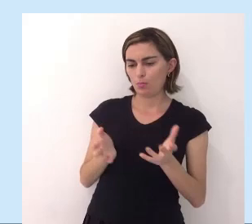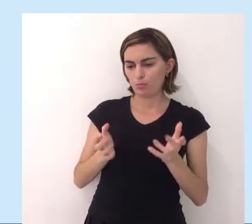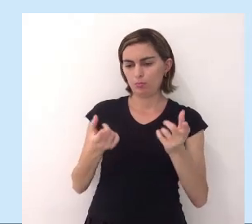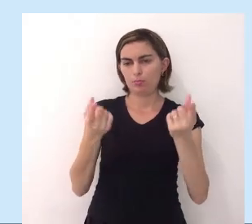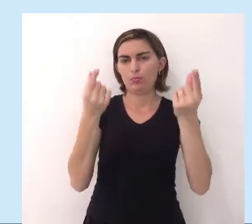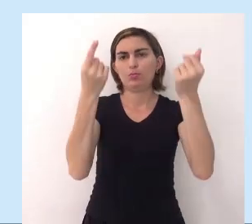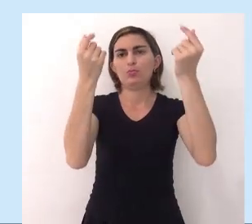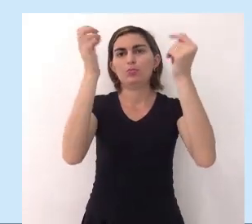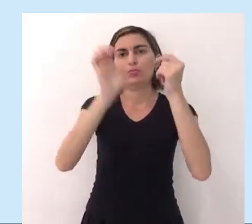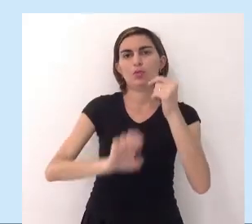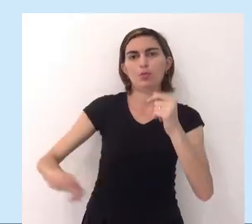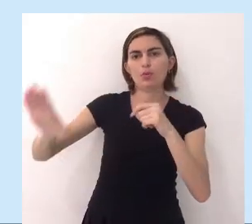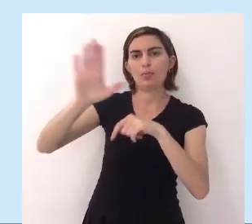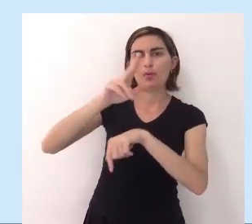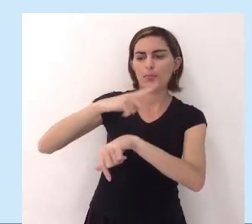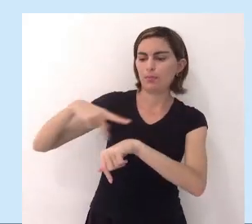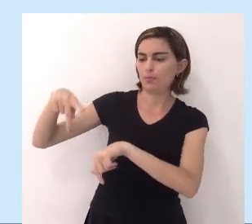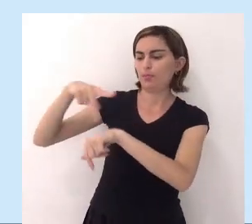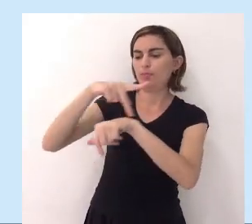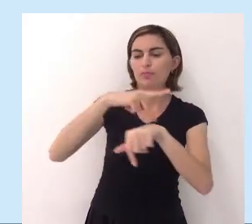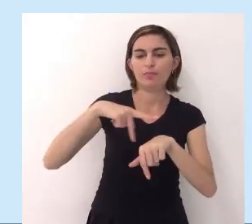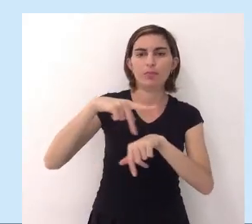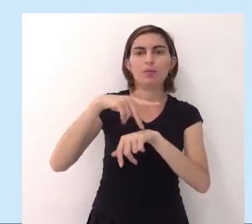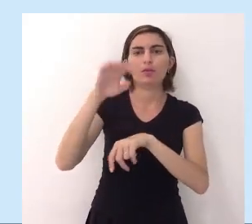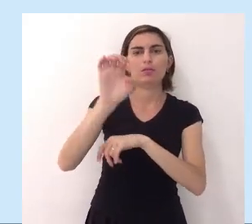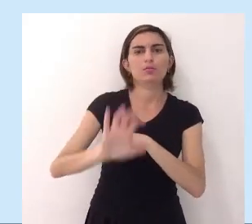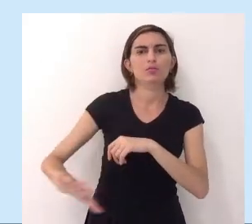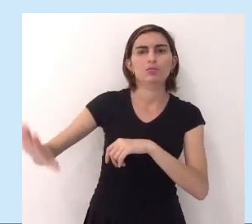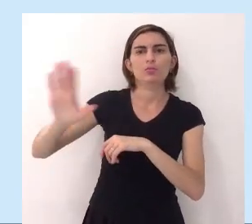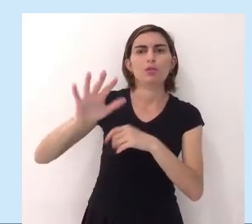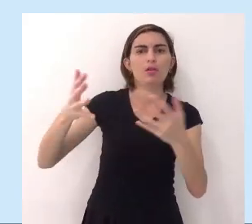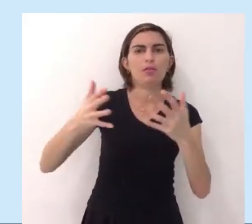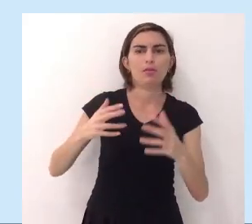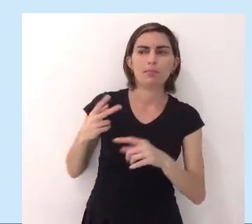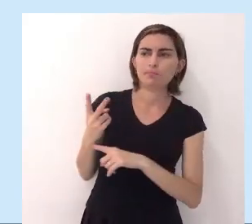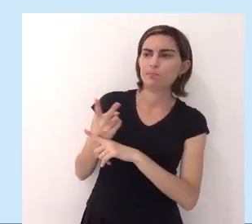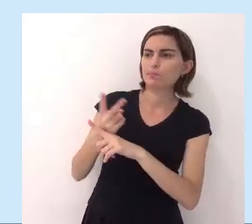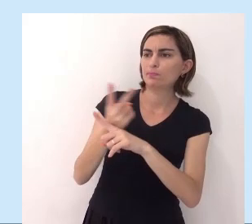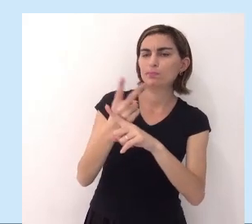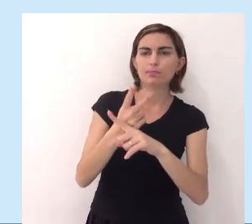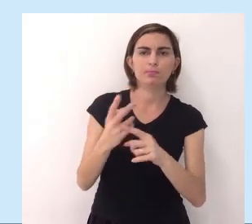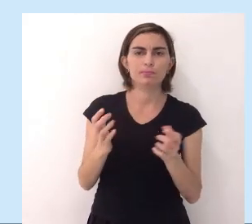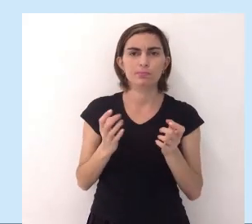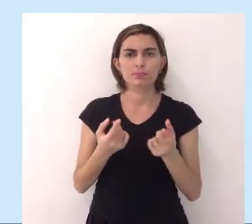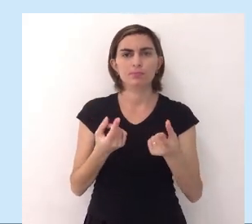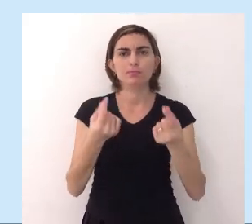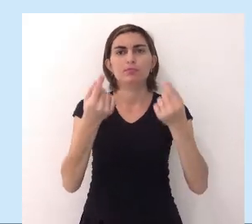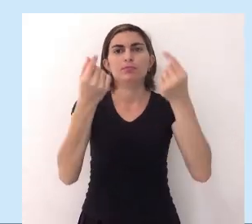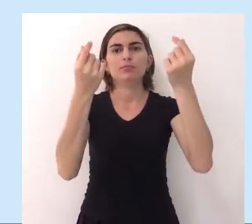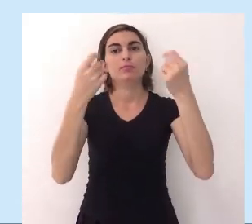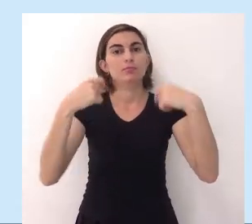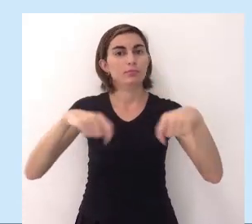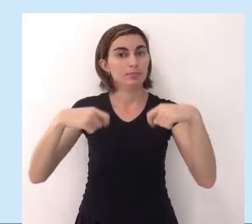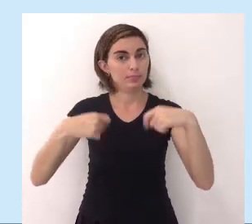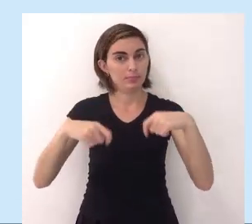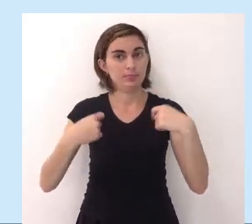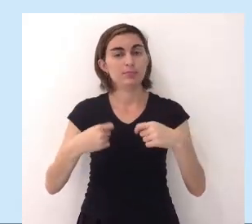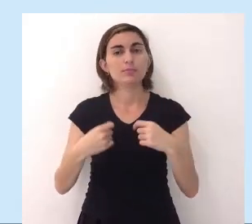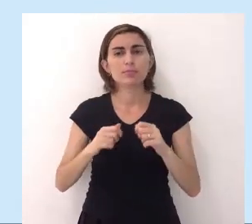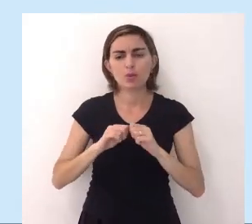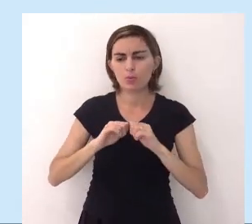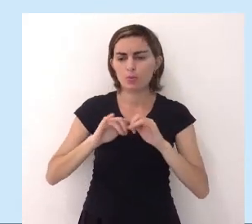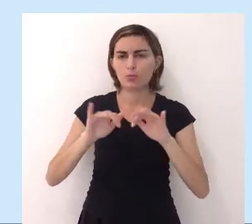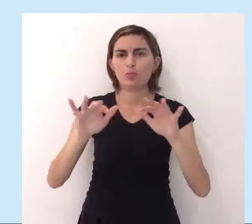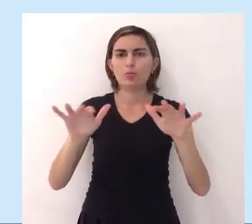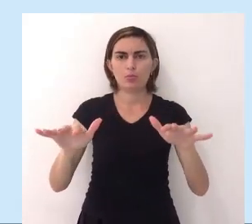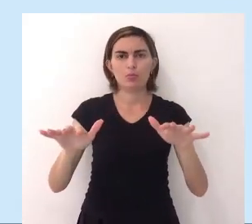enriquecimento, as nações europeias, é importante frisar, estava cada vez mais querendo buscar um enriquecimento e precisava expandir